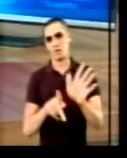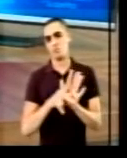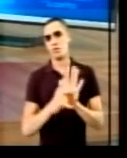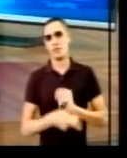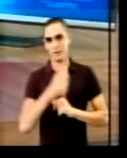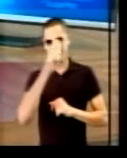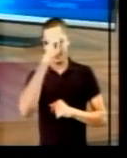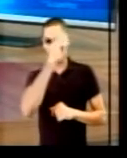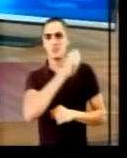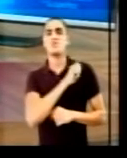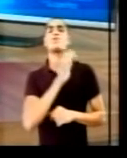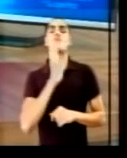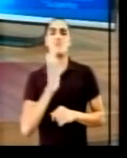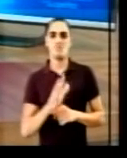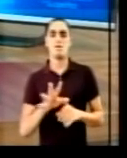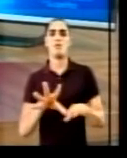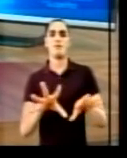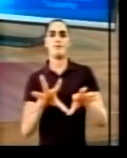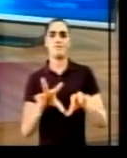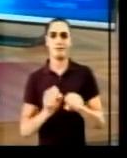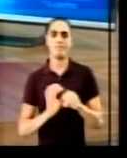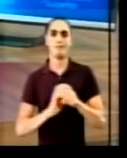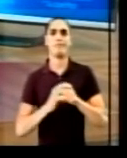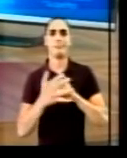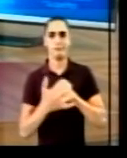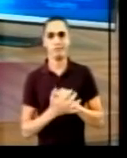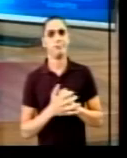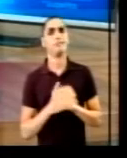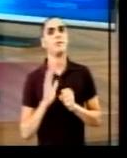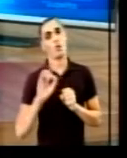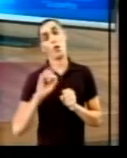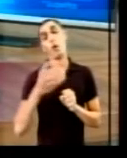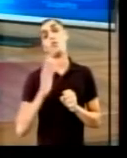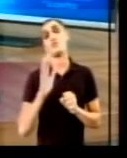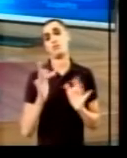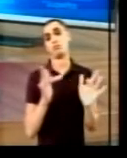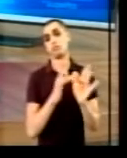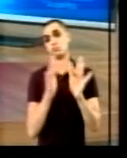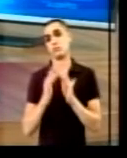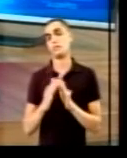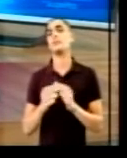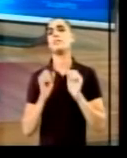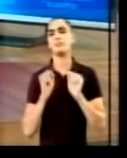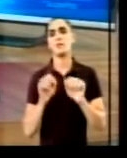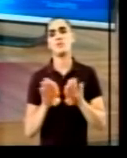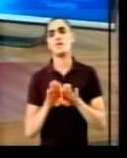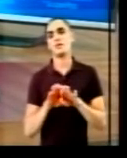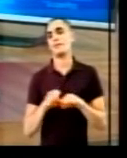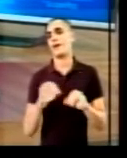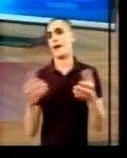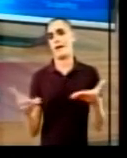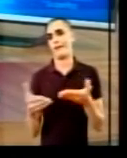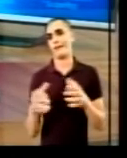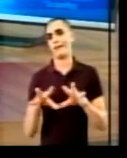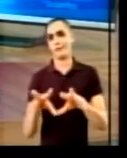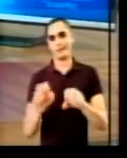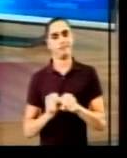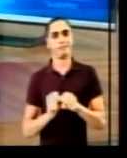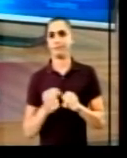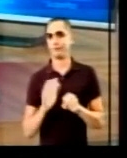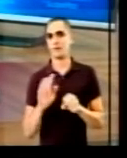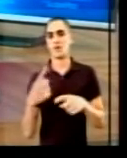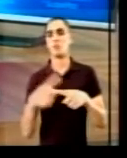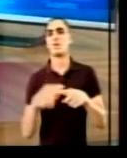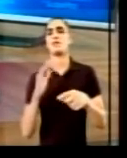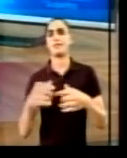já tiveram contato com o vírus e podem estar imunes. Então, isso também é fundamental